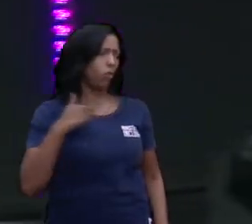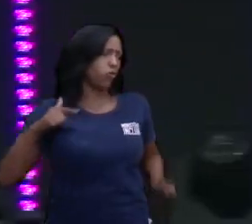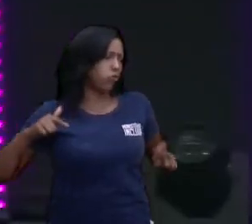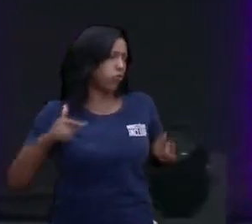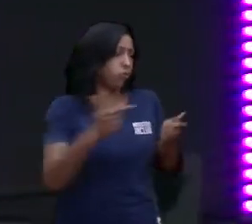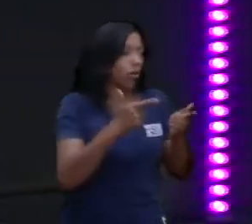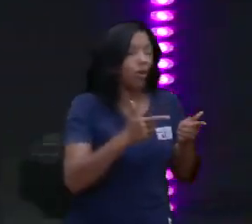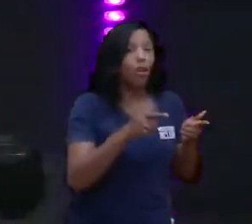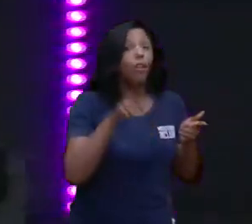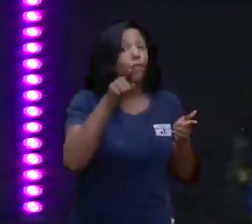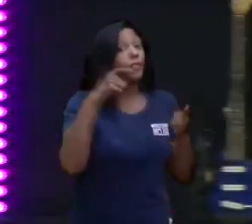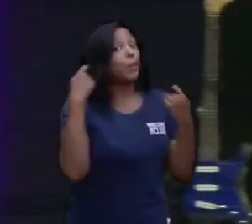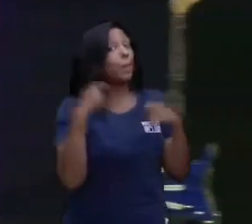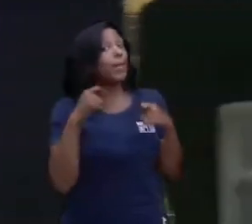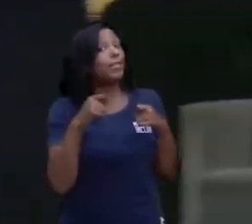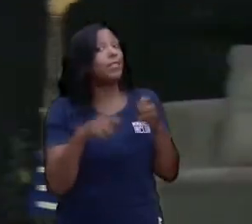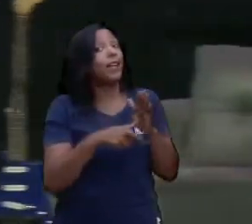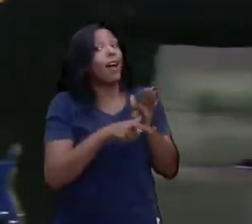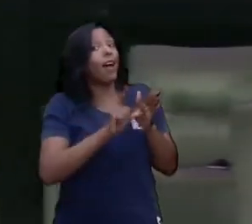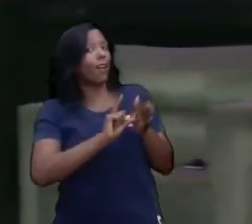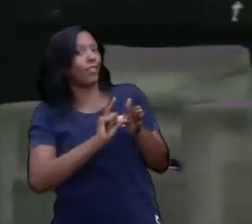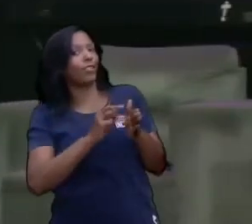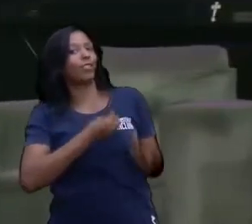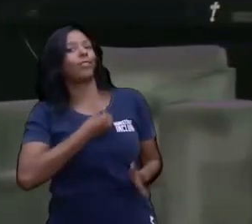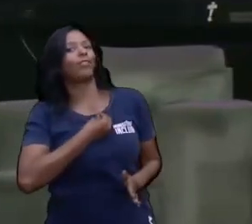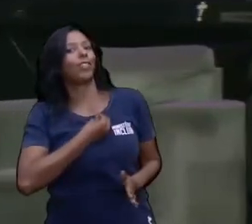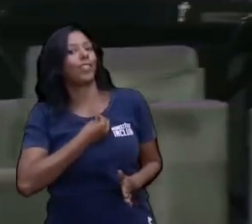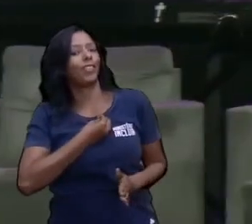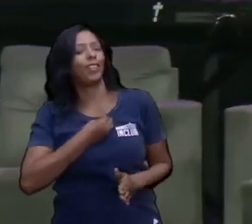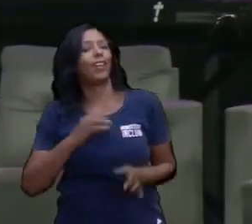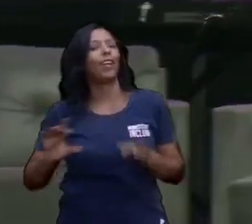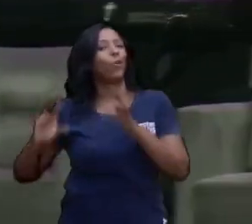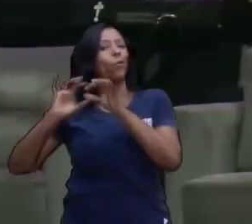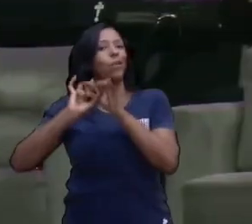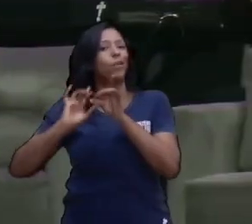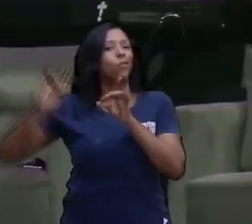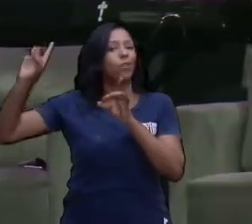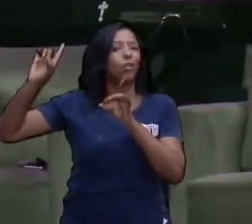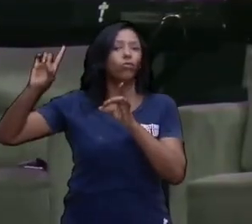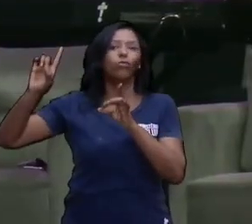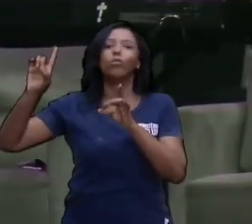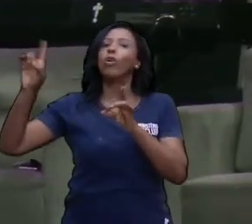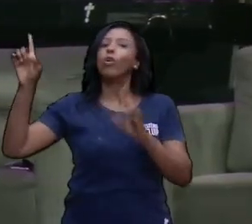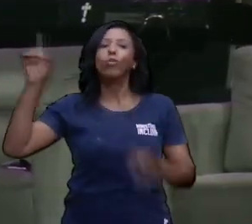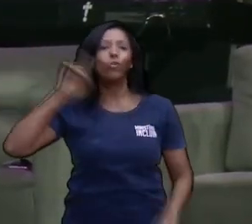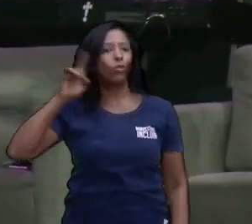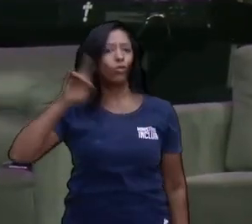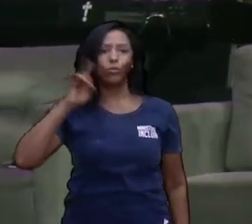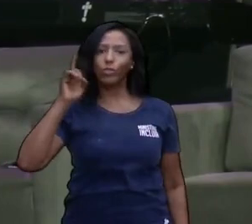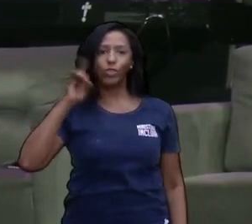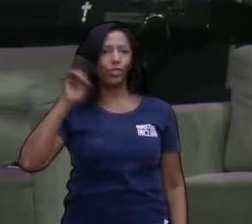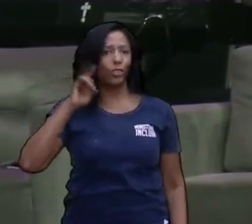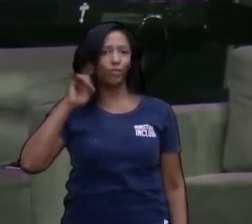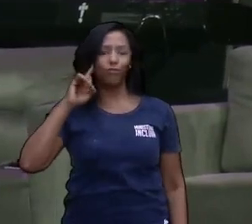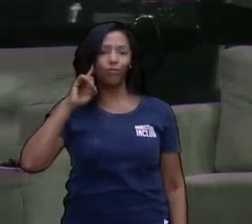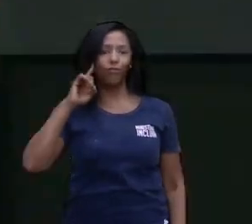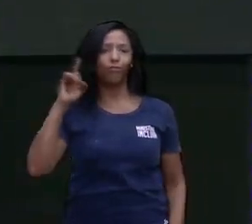diária se repete assim tem que ser de todo dia e